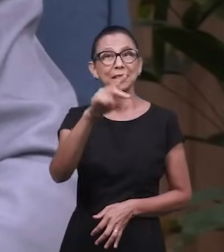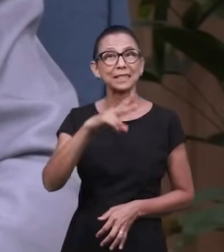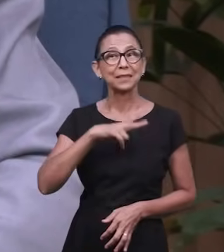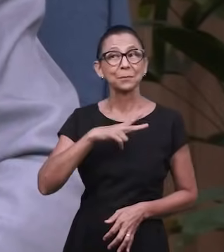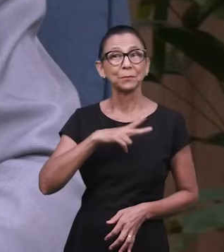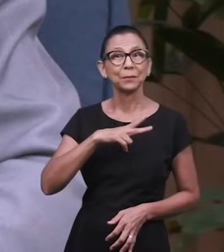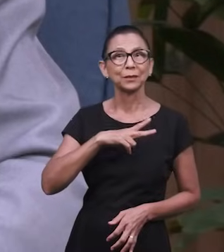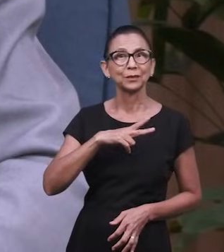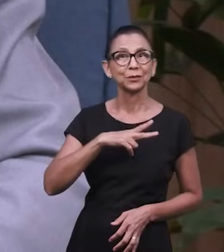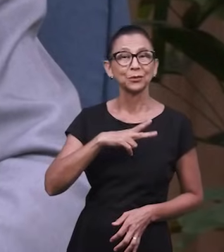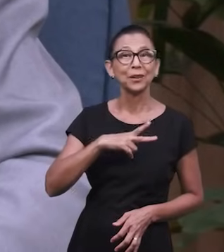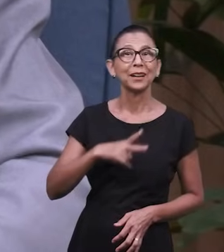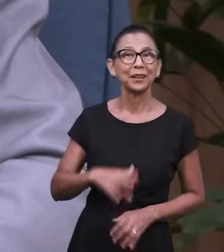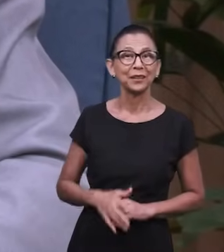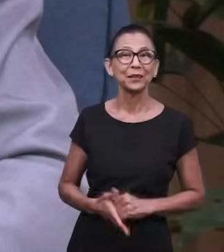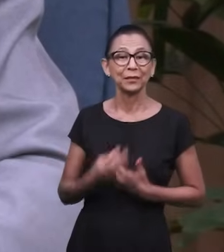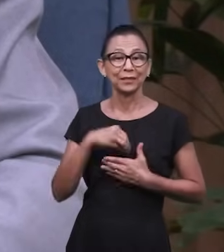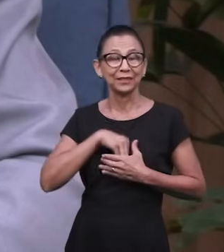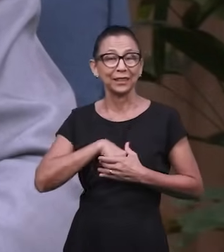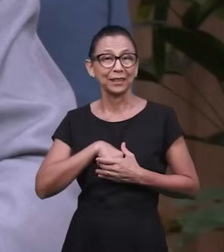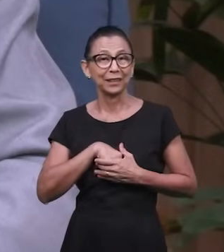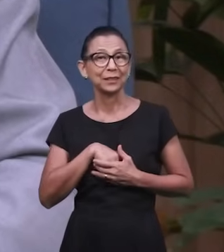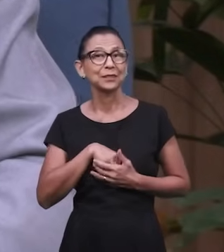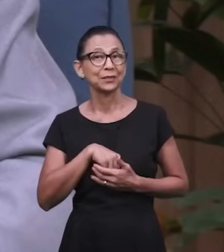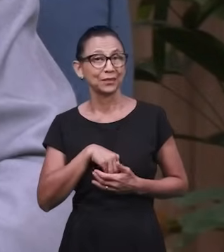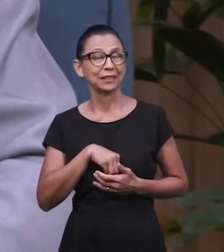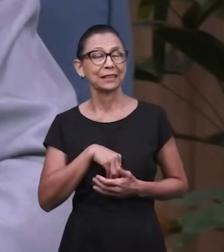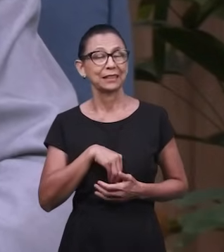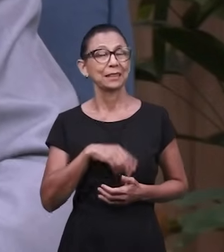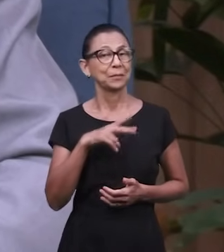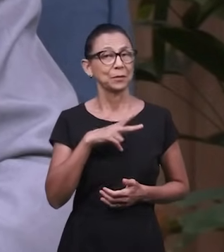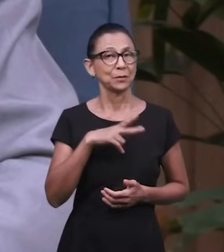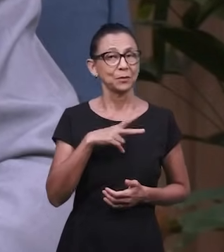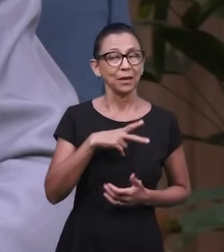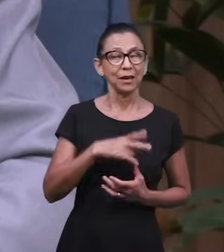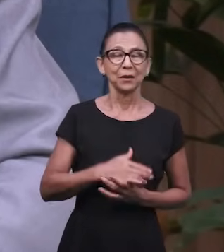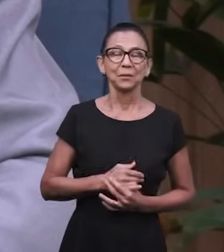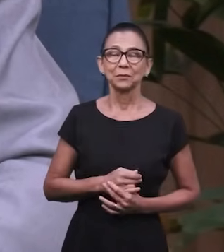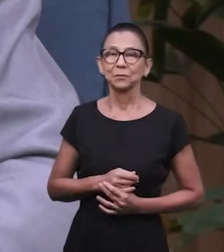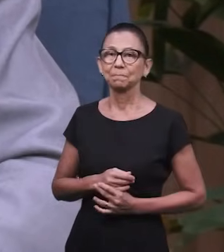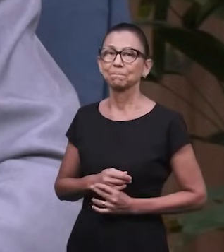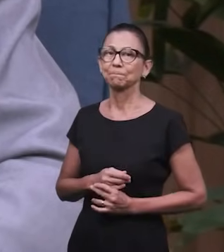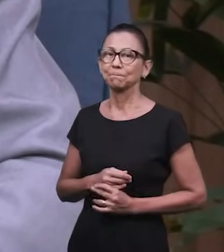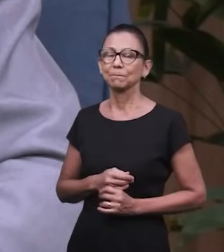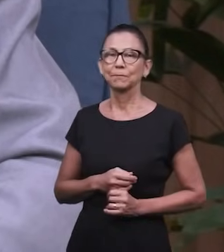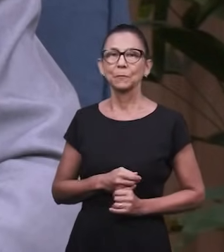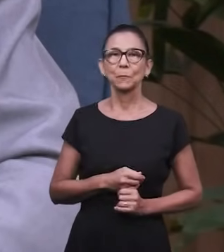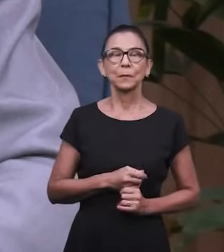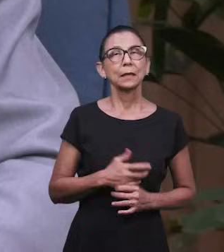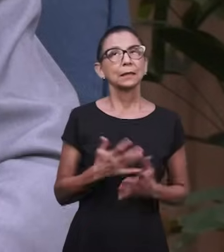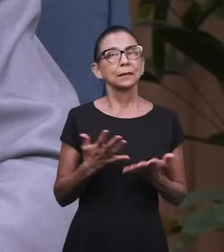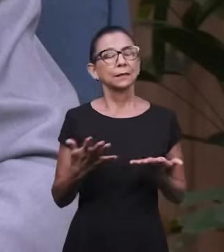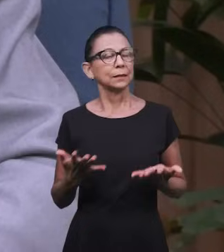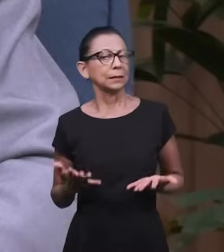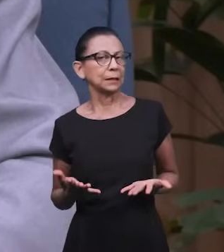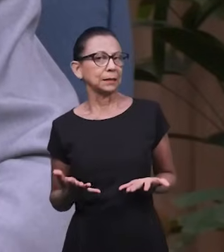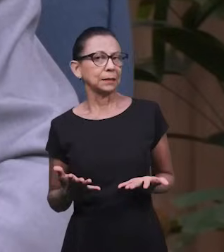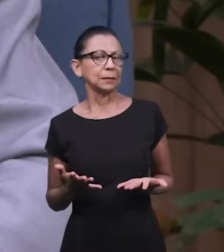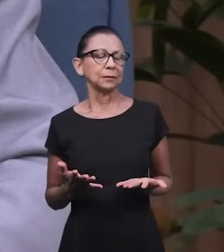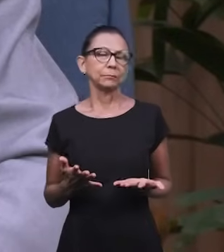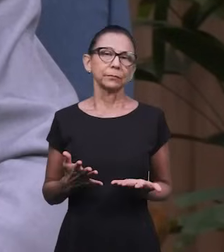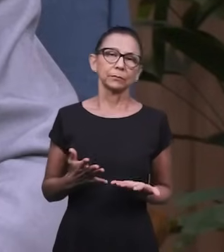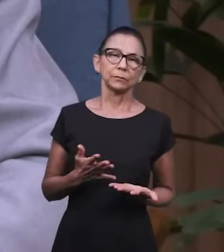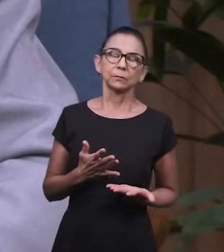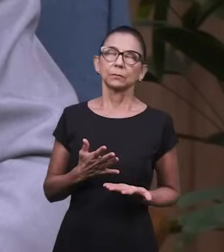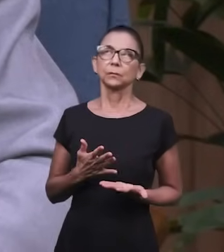igreja, tirar do homem, de cada um de nós. Há uma operação no sentido de tentar tirar. E na medida em que a gente